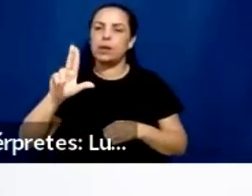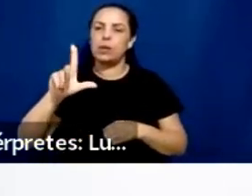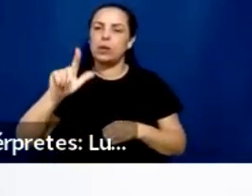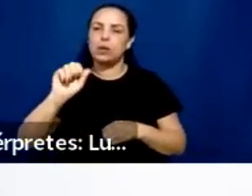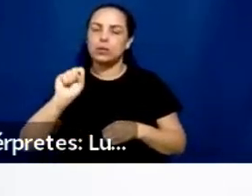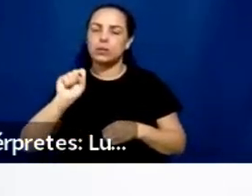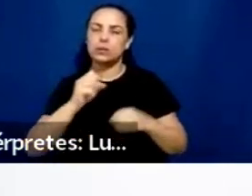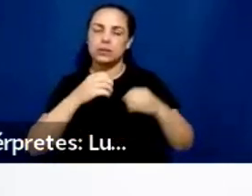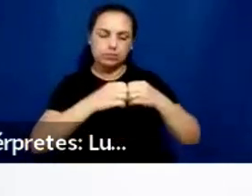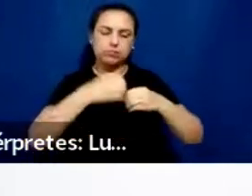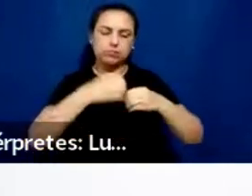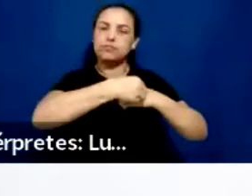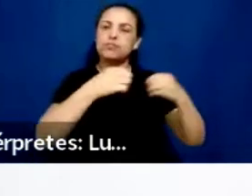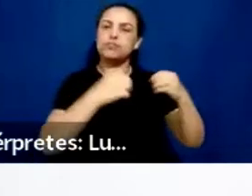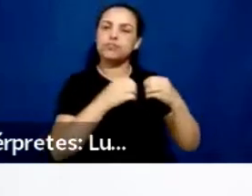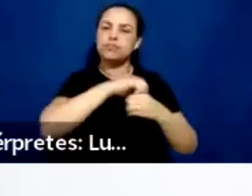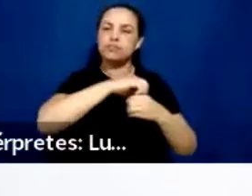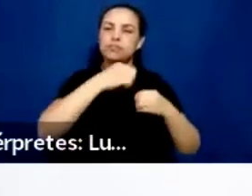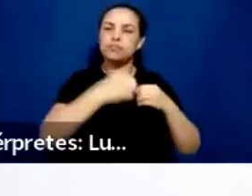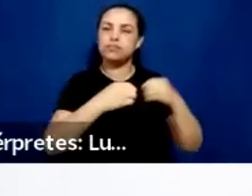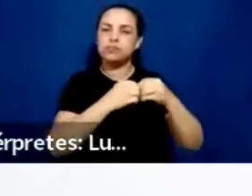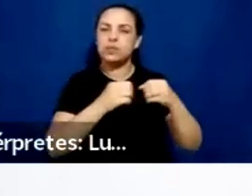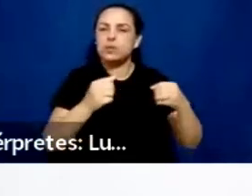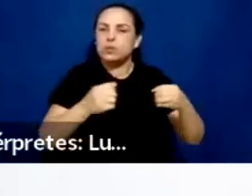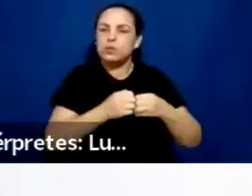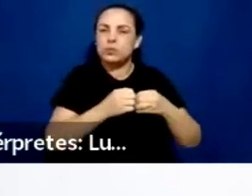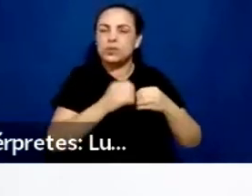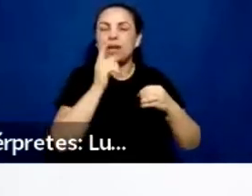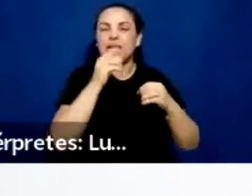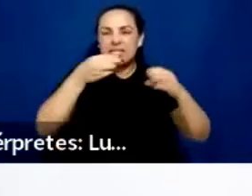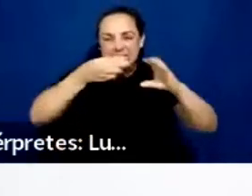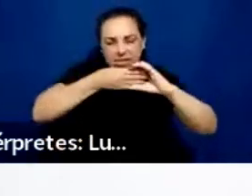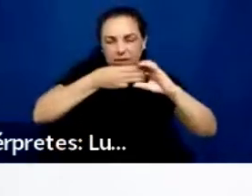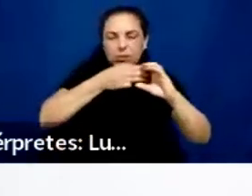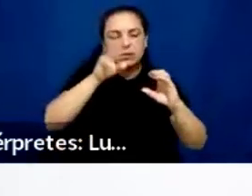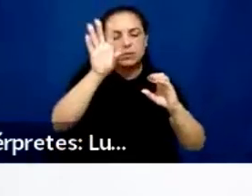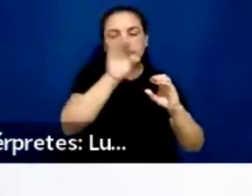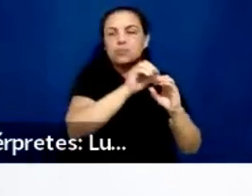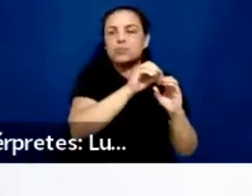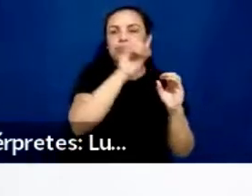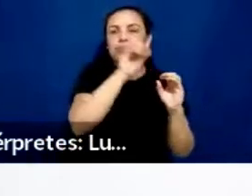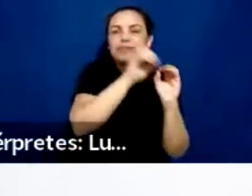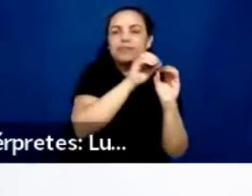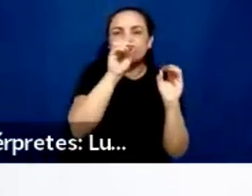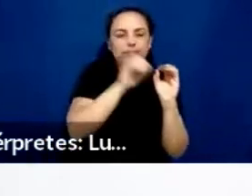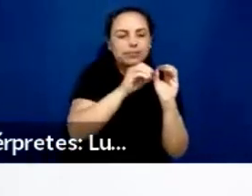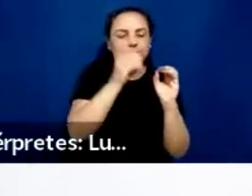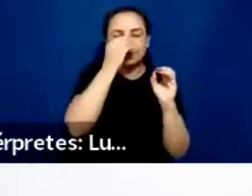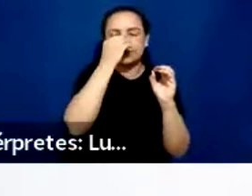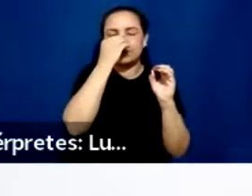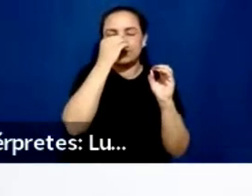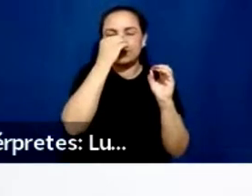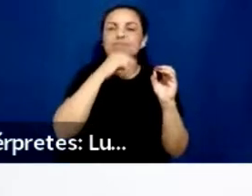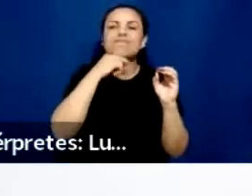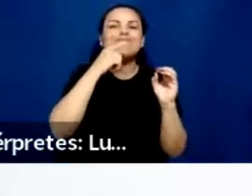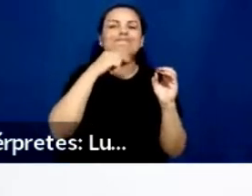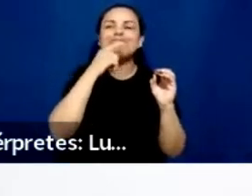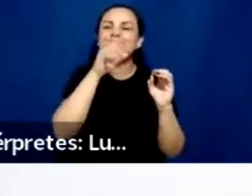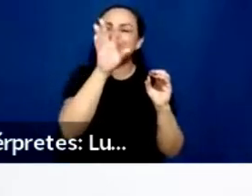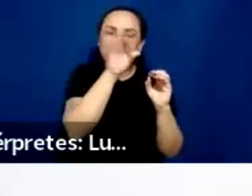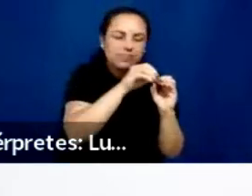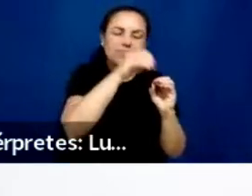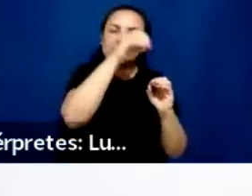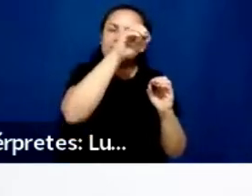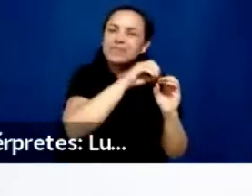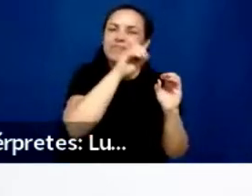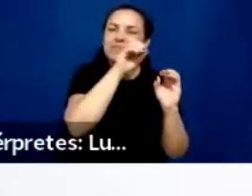do silocimol, o que vai acontecer? Essa água, ela vai penetrar 100%, porque essa água da primeira imagem, ela